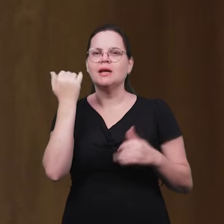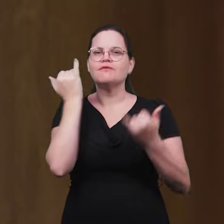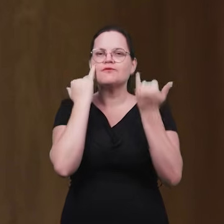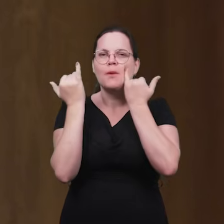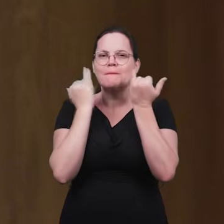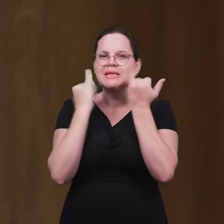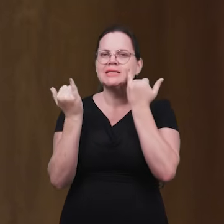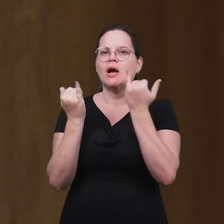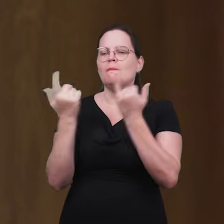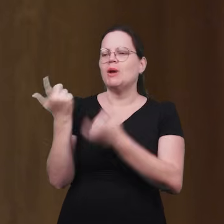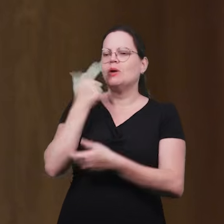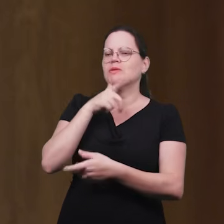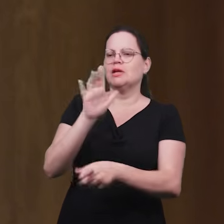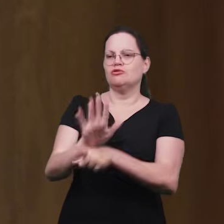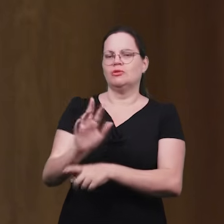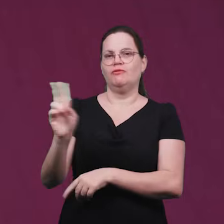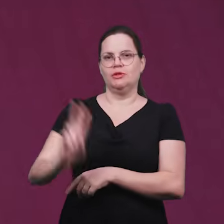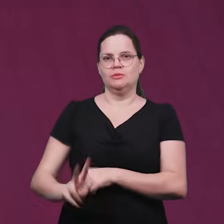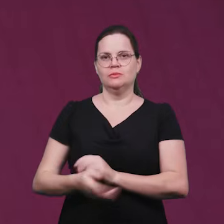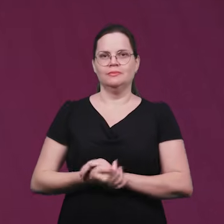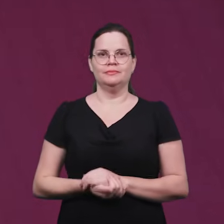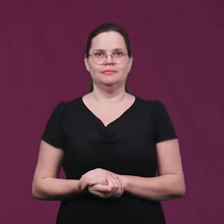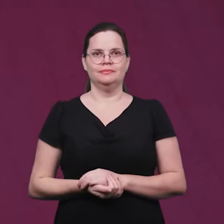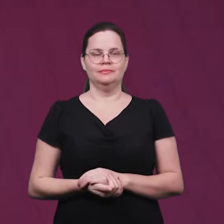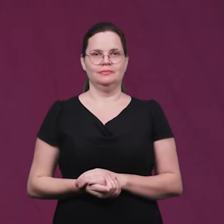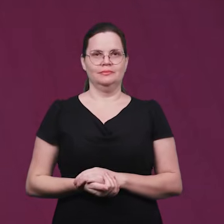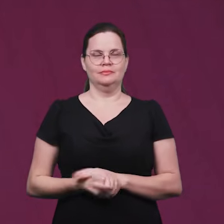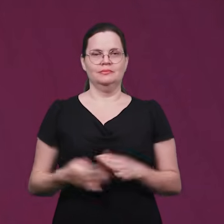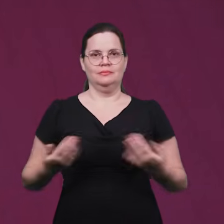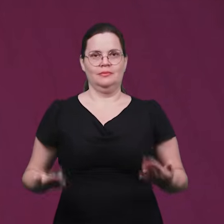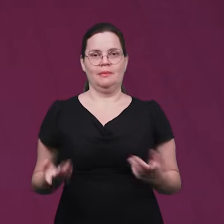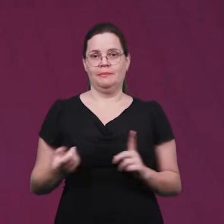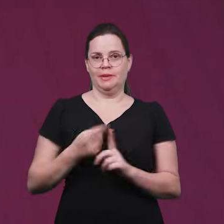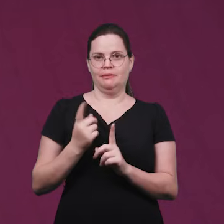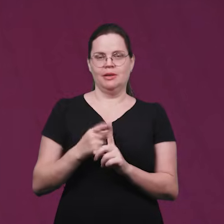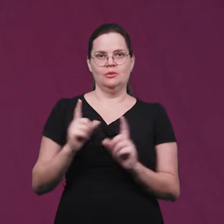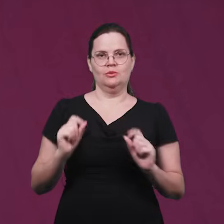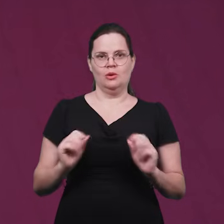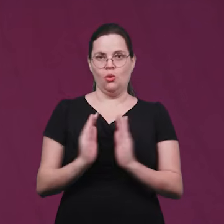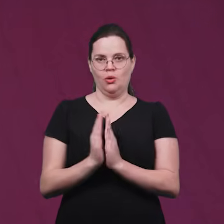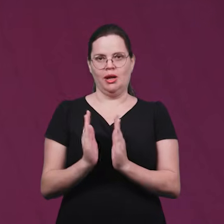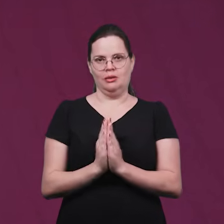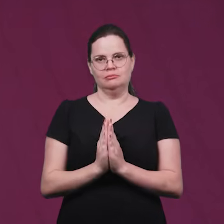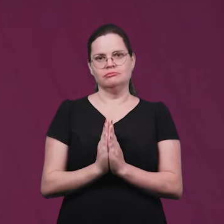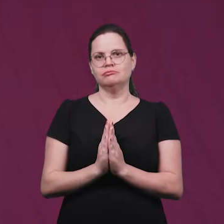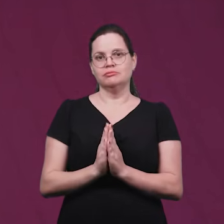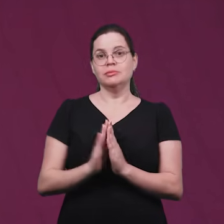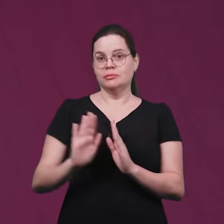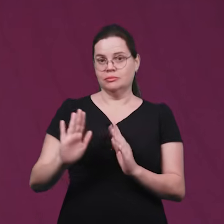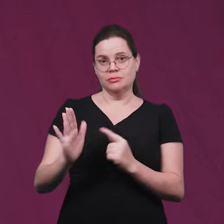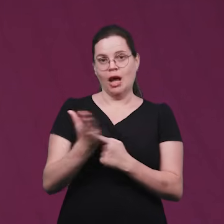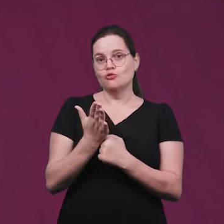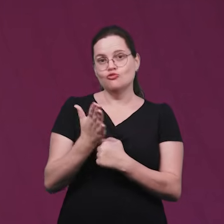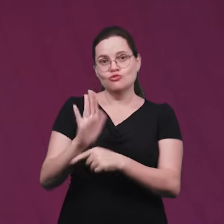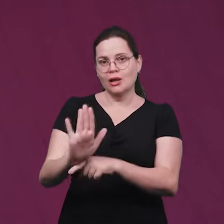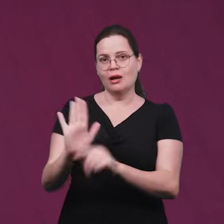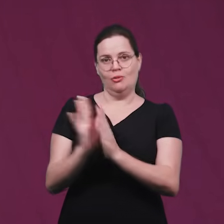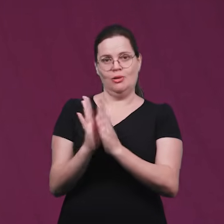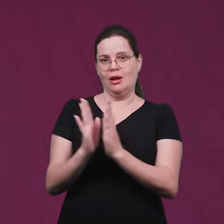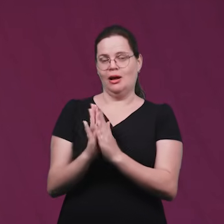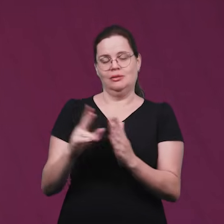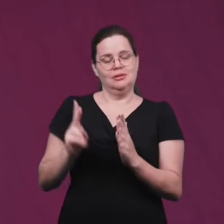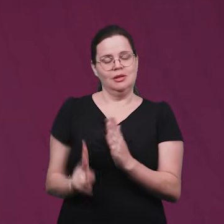chegar para os irmãos da Venezuela? Bem, primeiramente é ajudar na oração.